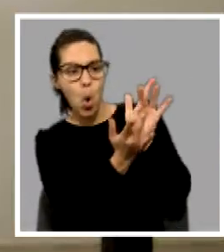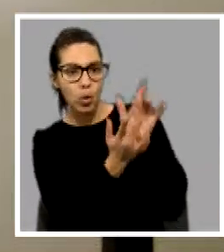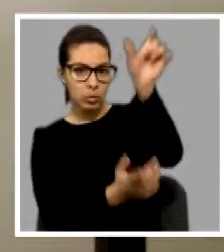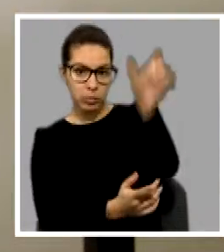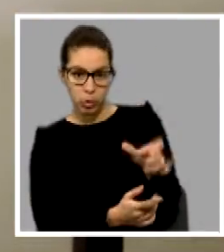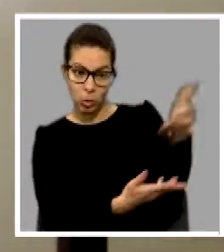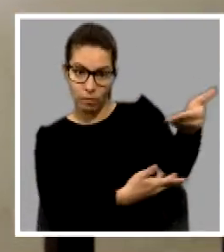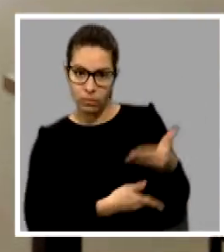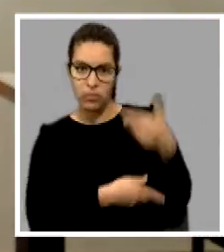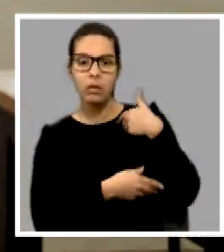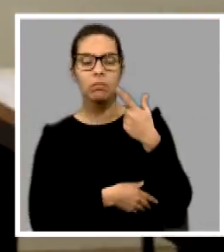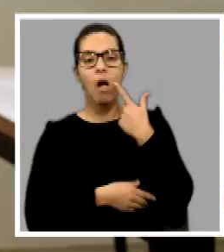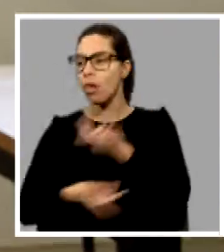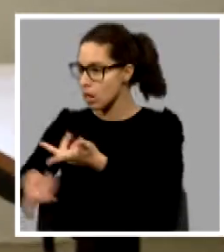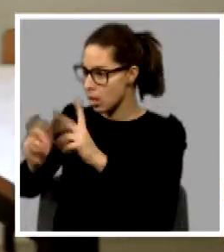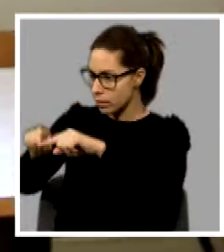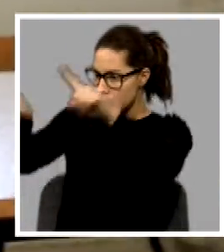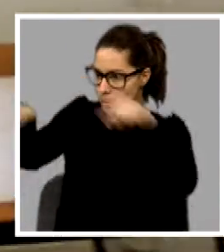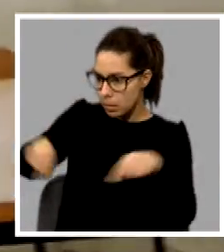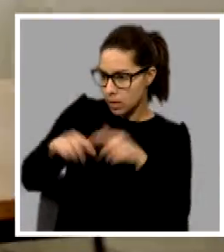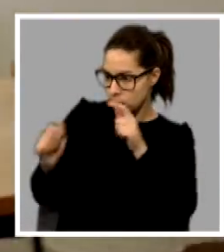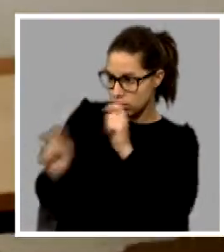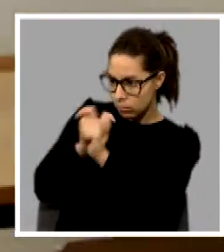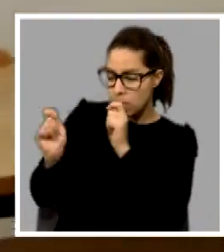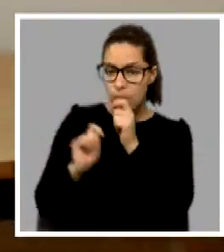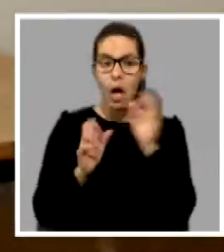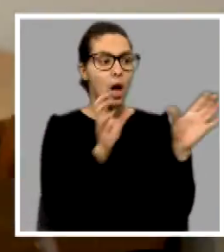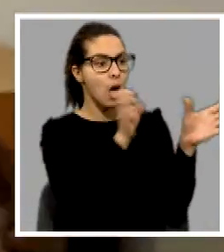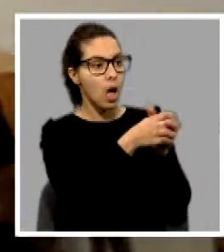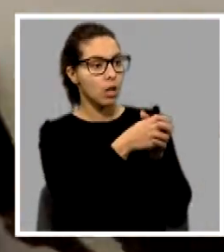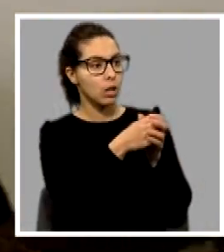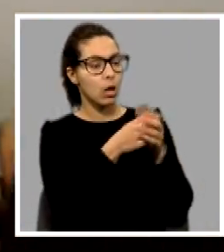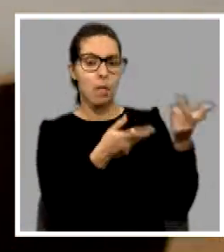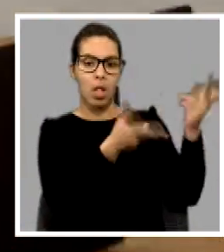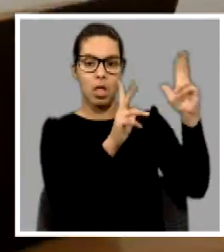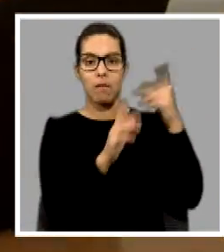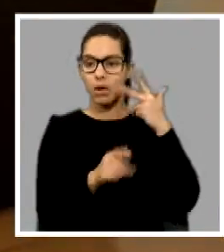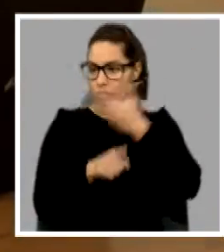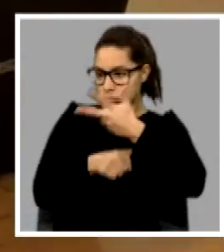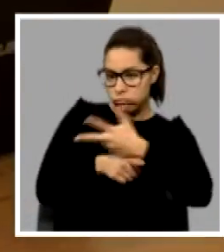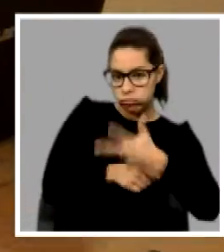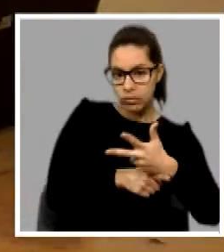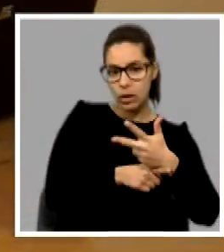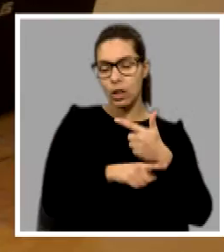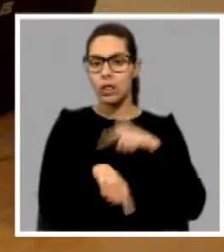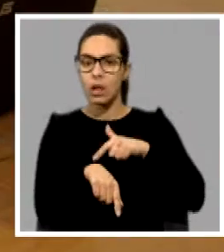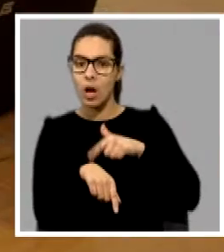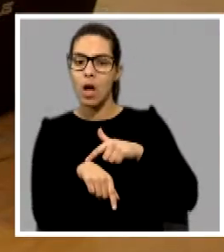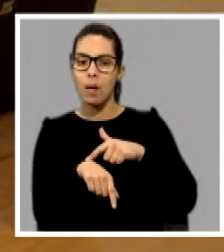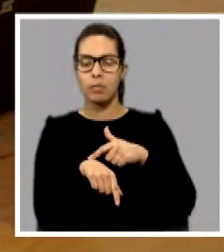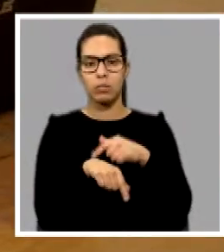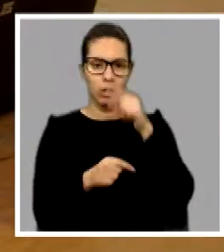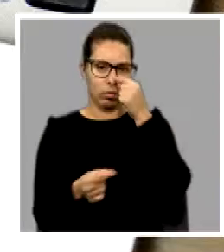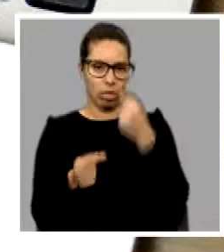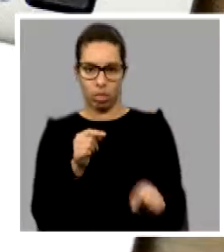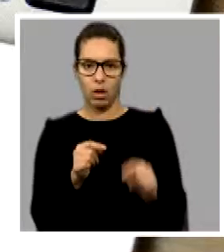Depois disso, há que contactar o convidado, ver se o estúdio está disponível, ver se há equipa de produção para esse dia. São várias pontes e